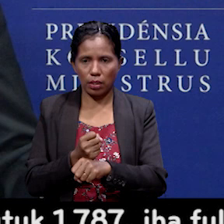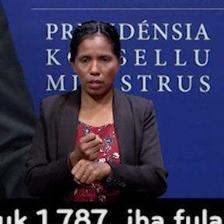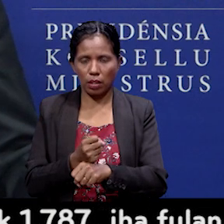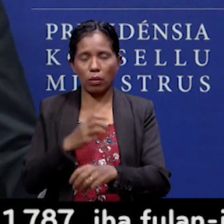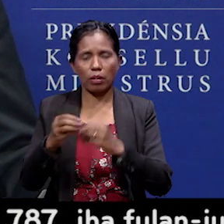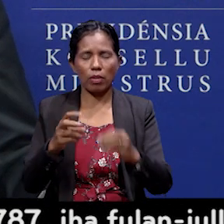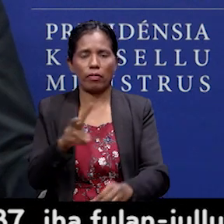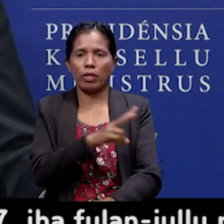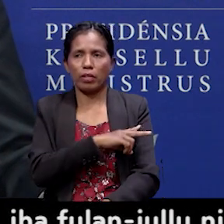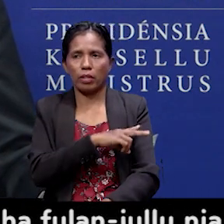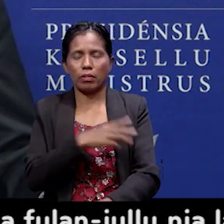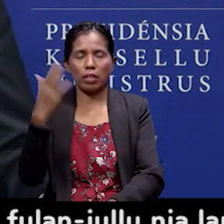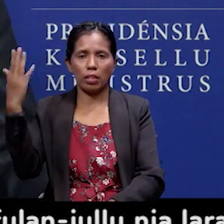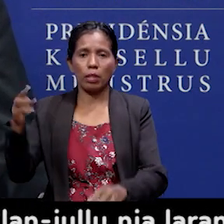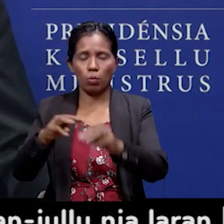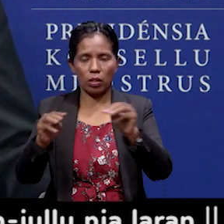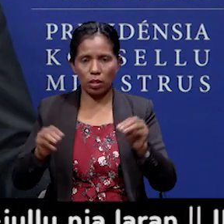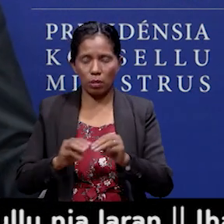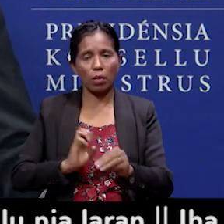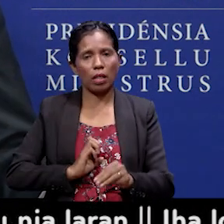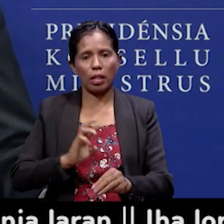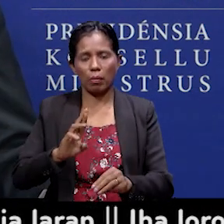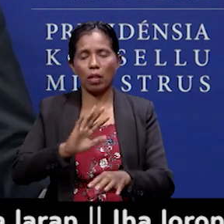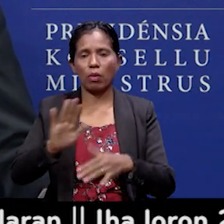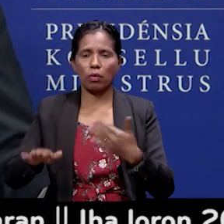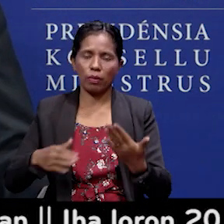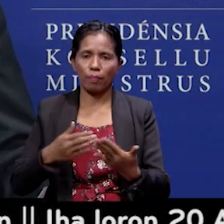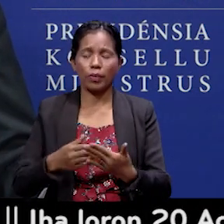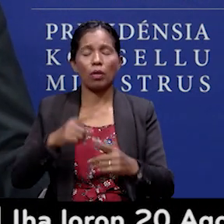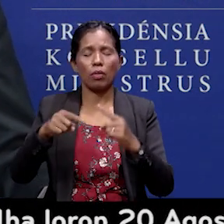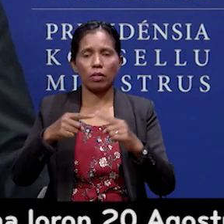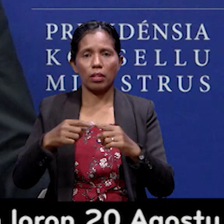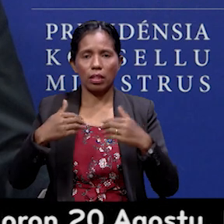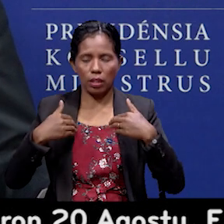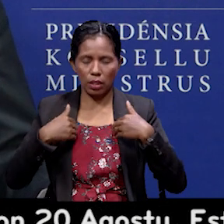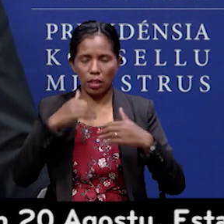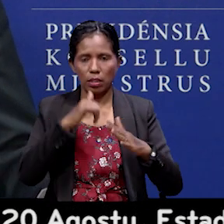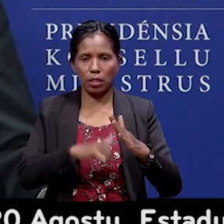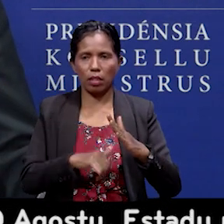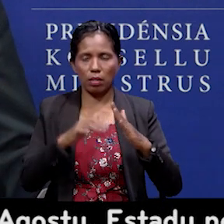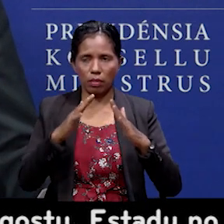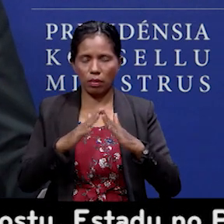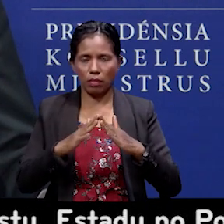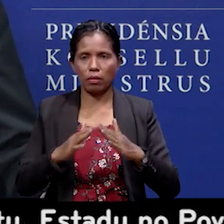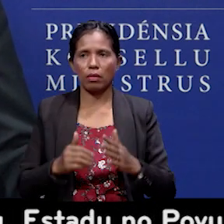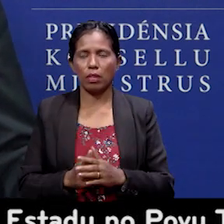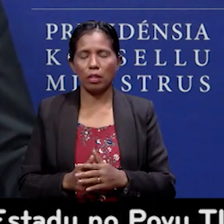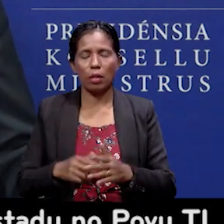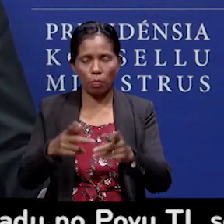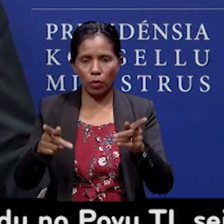vacina iha município Ermera Tomac. Então, wahira iha confinamento iha posto